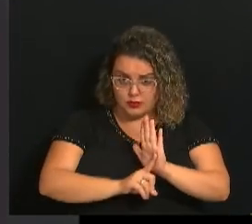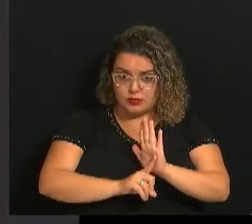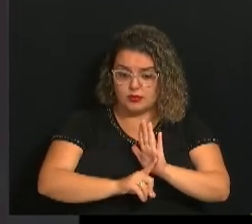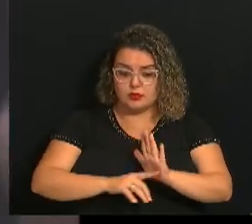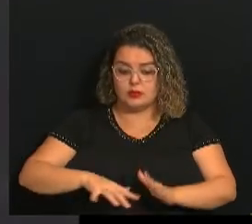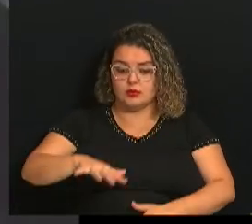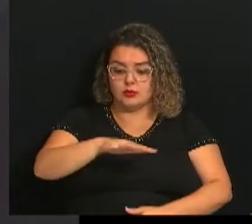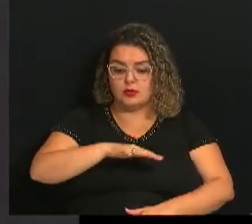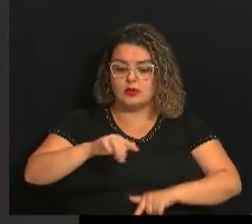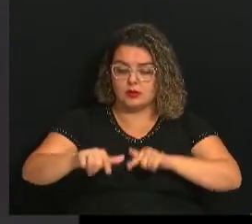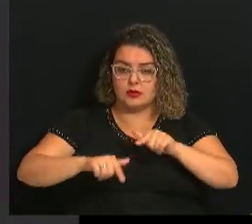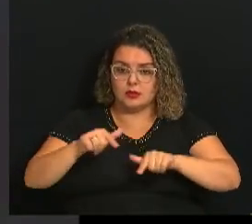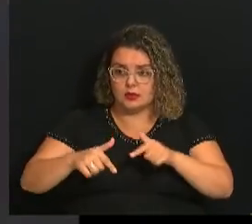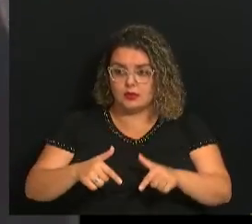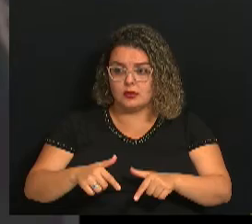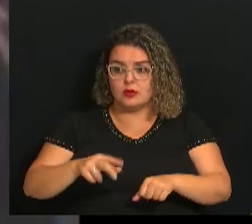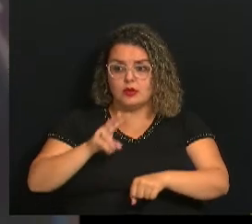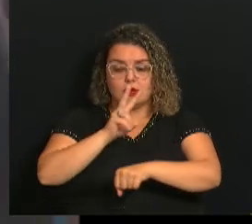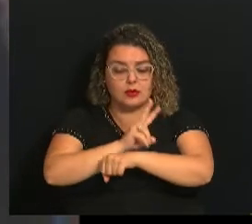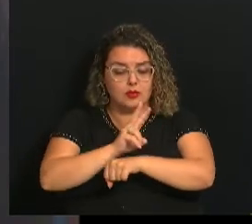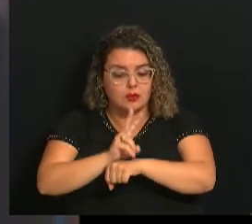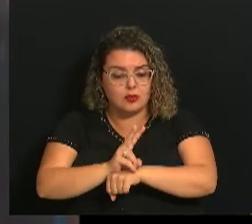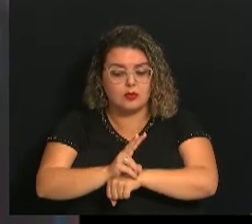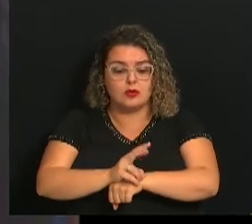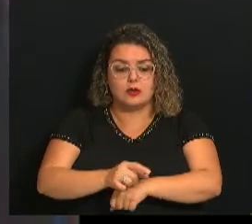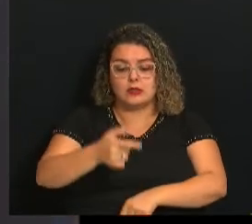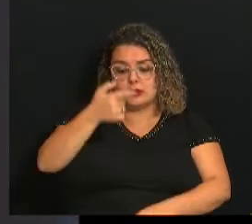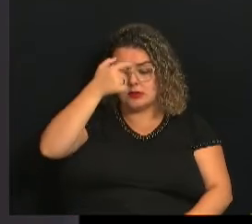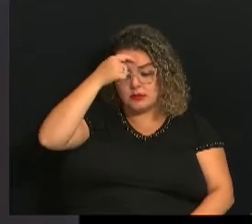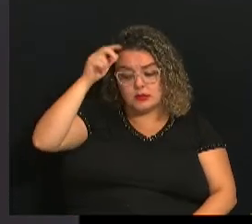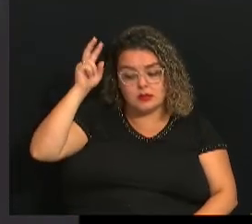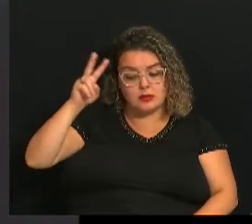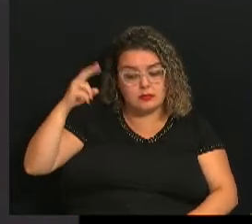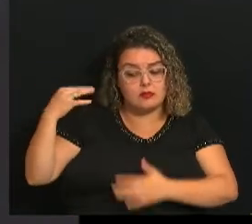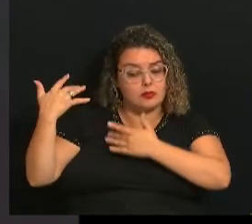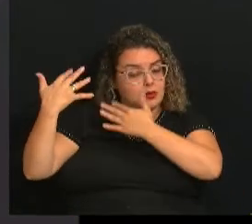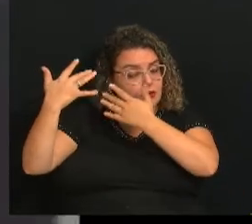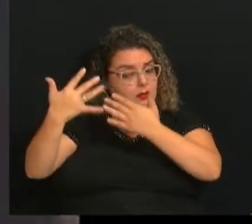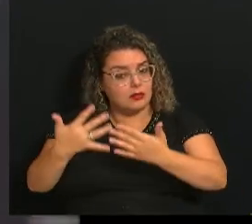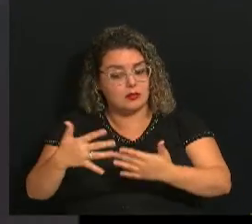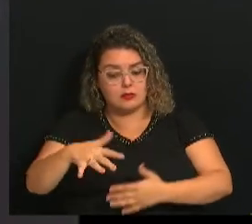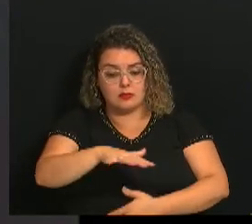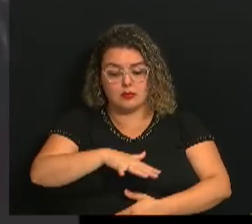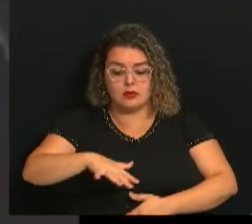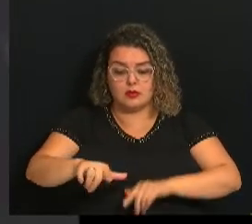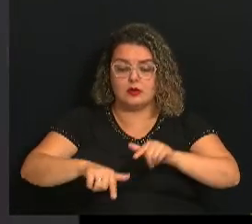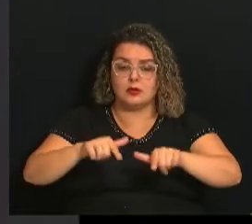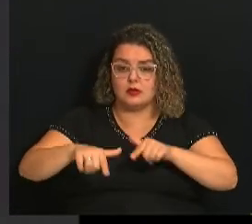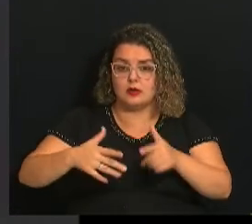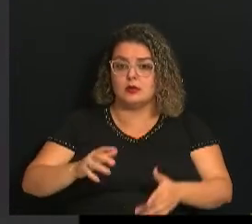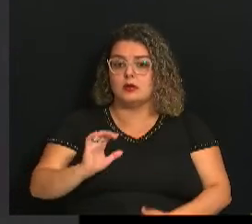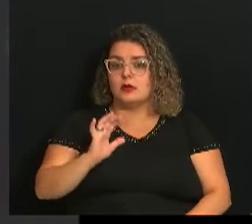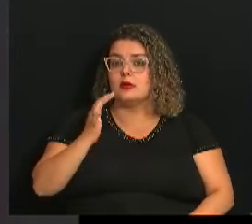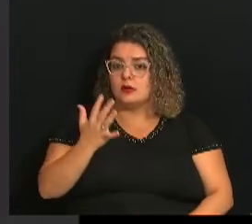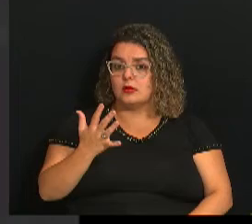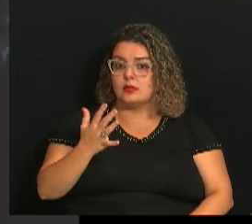trabalhadora e a preservação da memória, o exercício da cultura pela classe trabalhadora, ele se realiza enquanto política pública quando